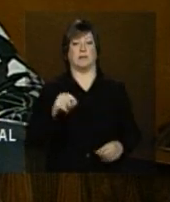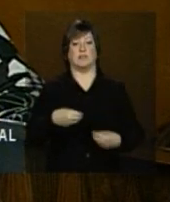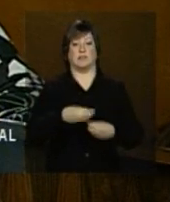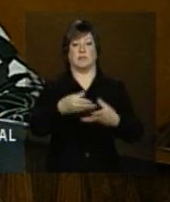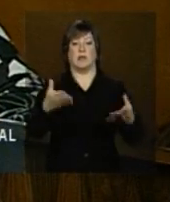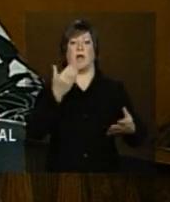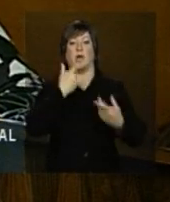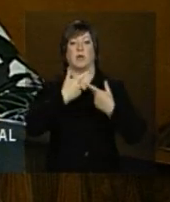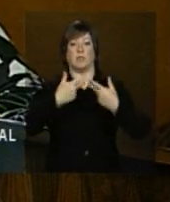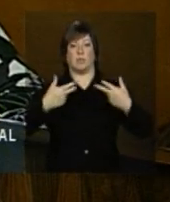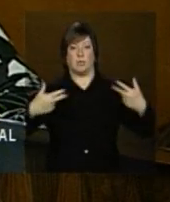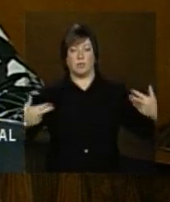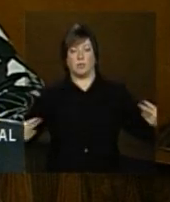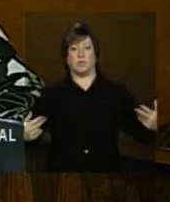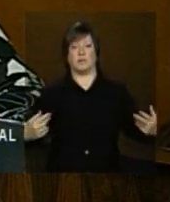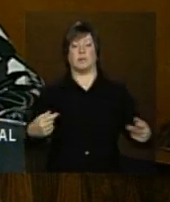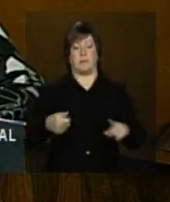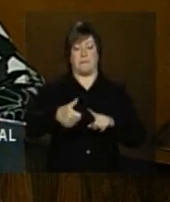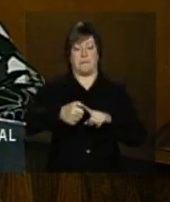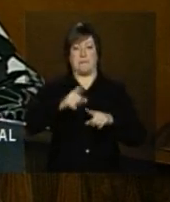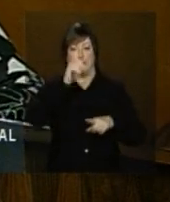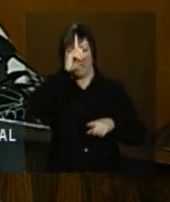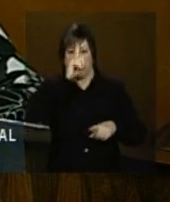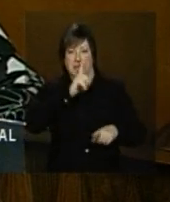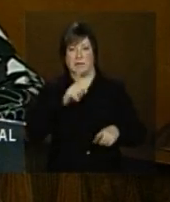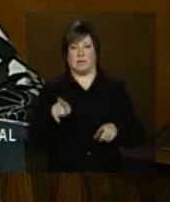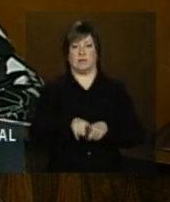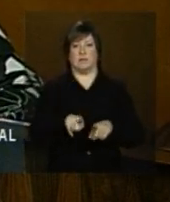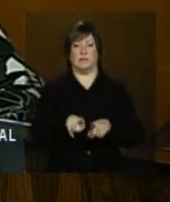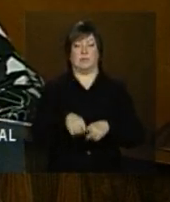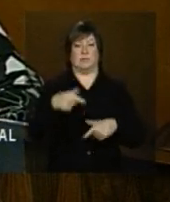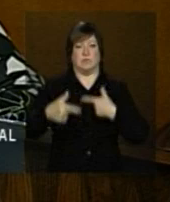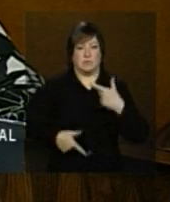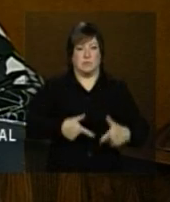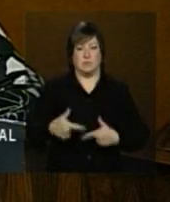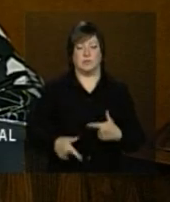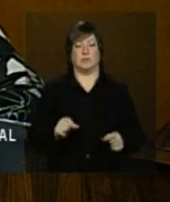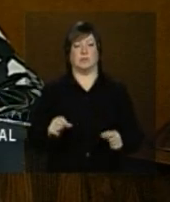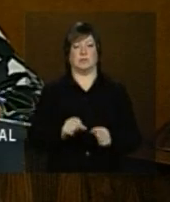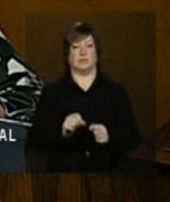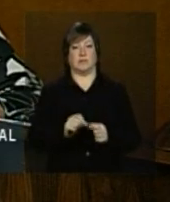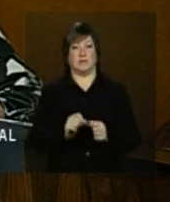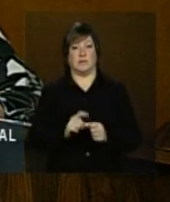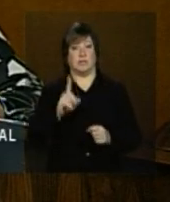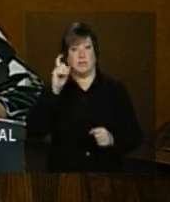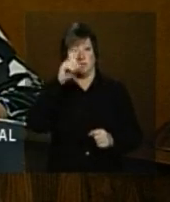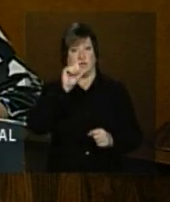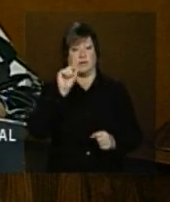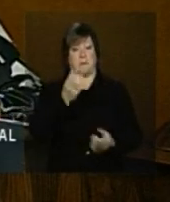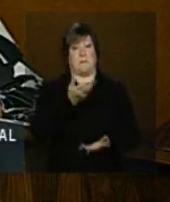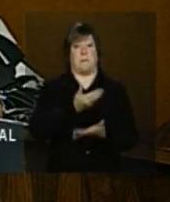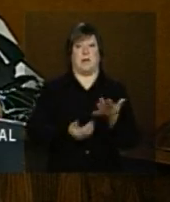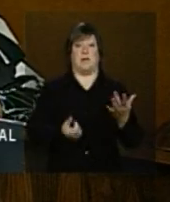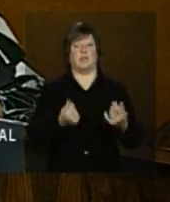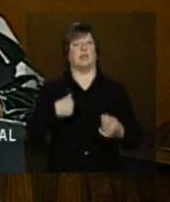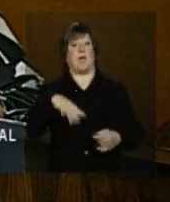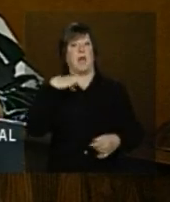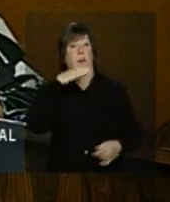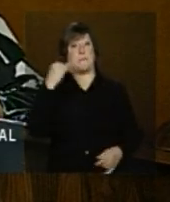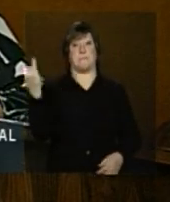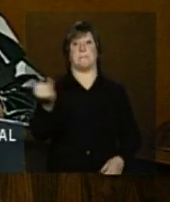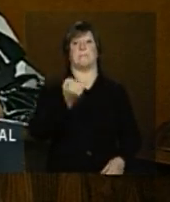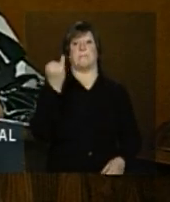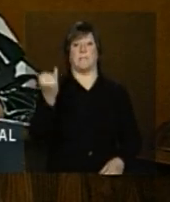de de alimentos de milho que montaria uma logística enorme estaria muito mais sujeita a desvios nós achamos mais